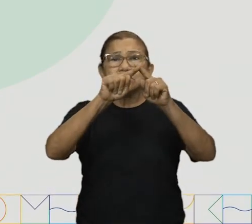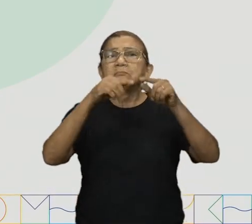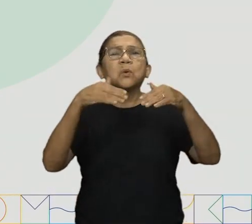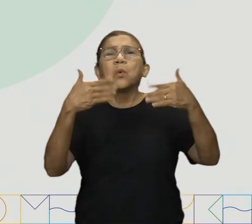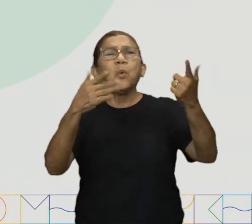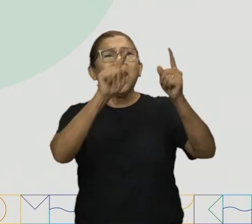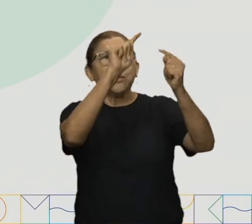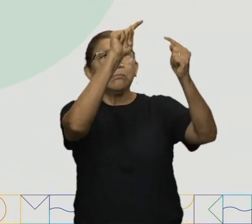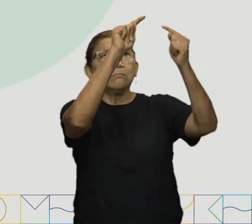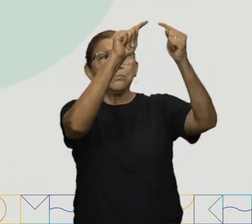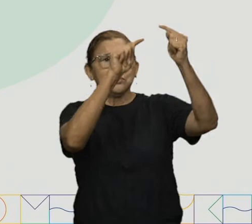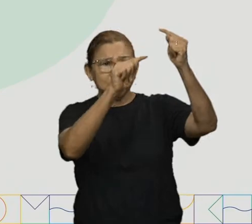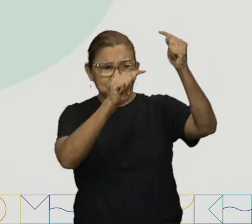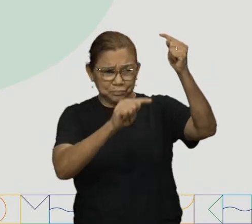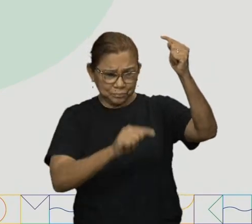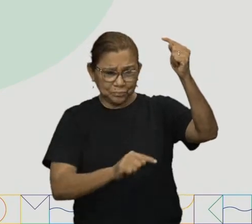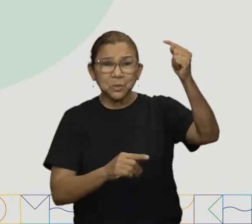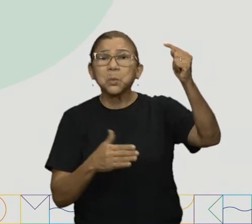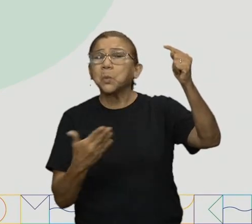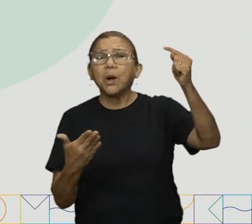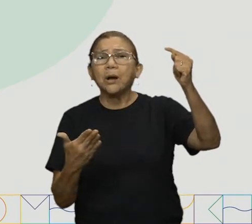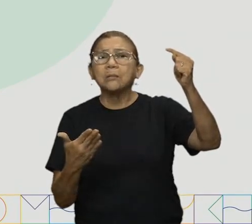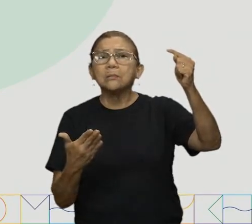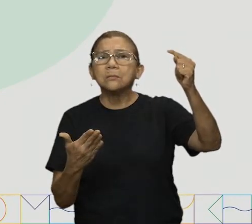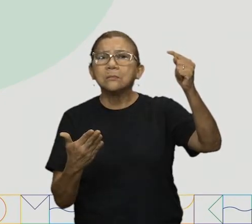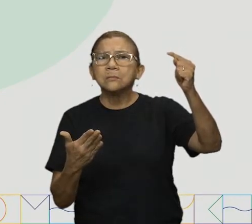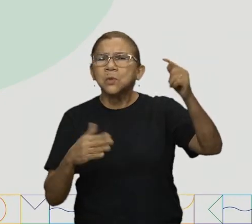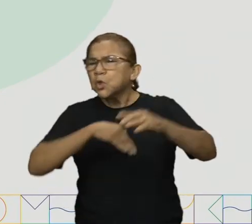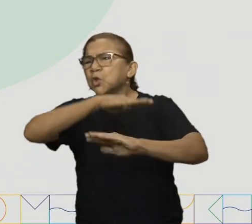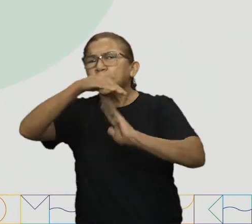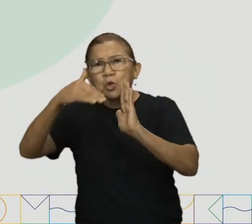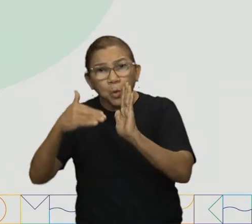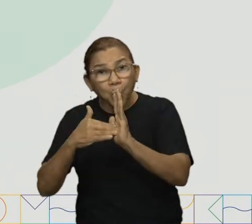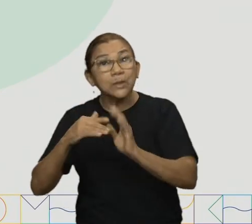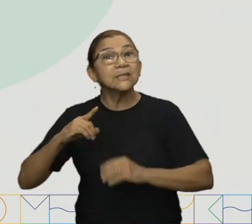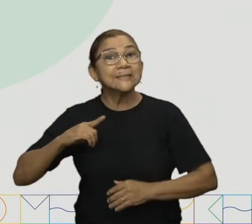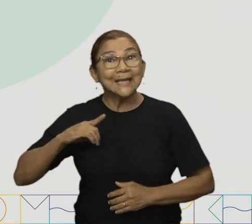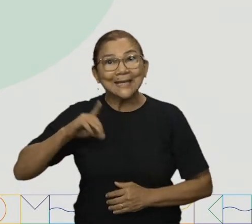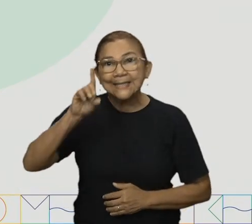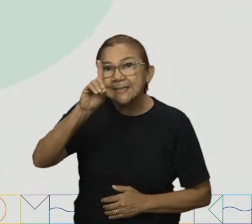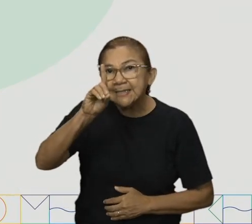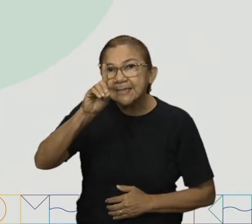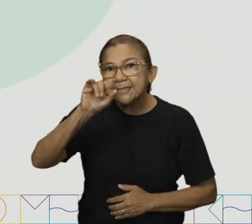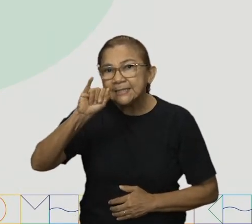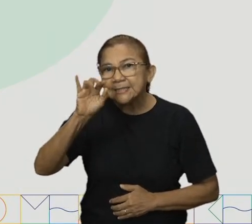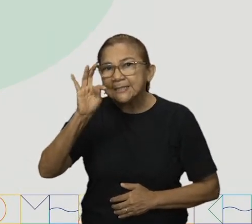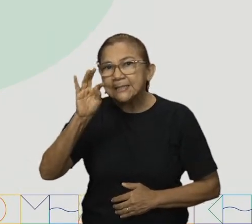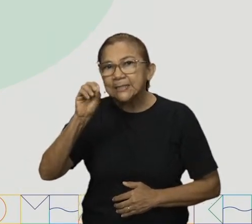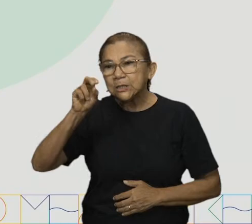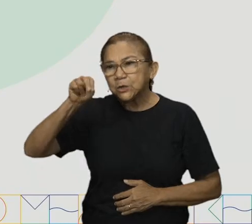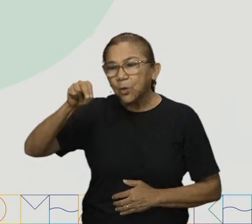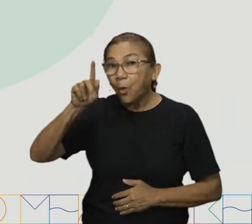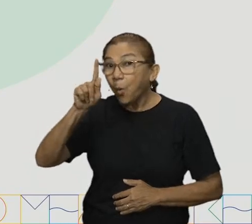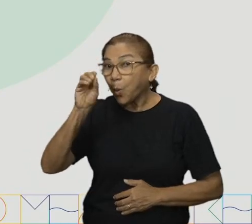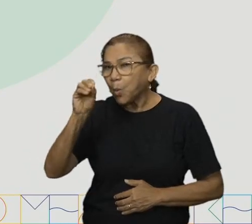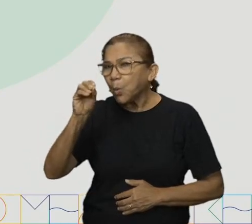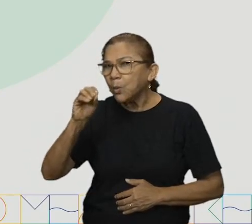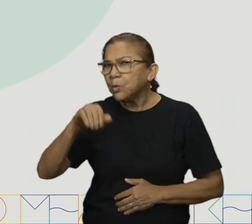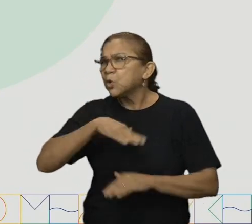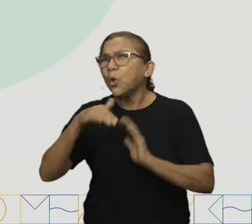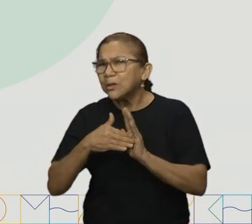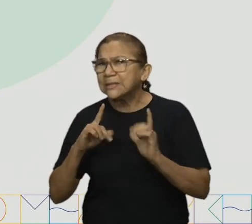opções todas as palavras apresentam ditongos? Vamos ver se vocês conseguiram marcar a